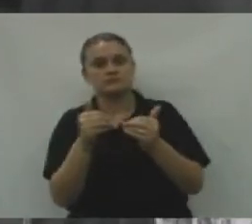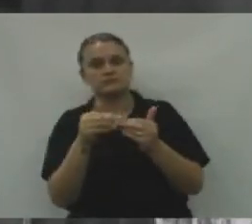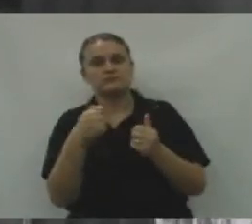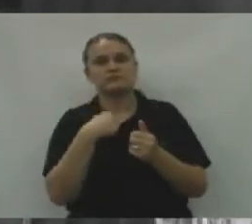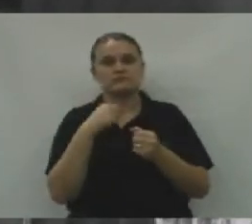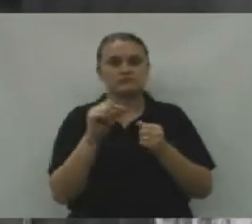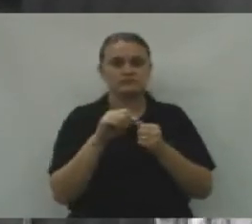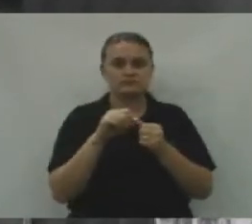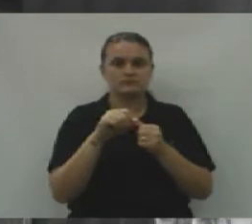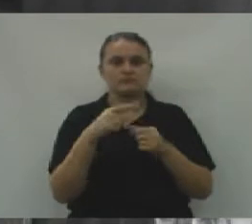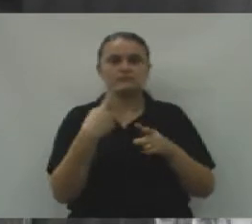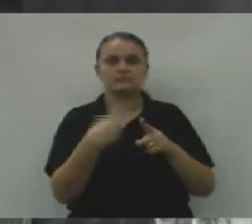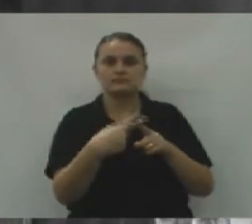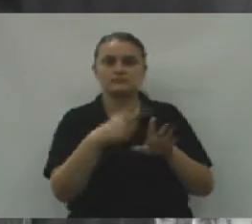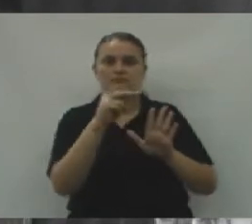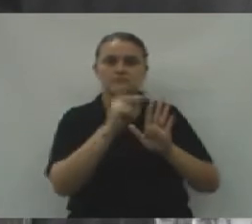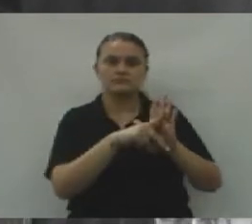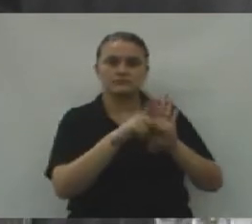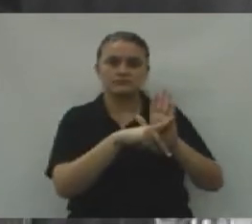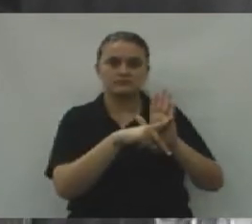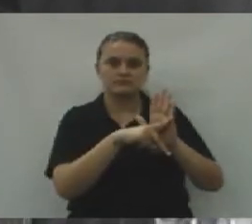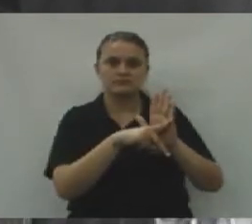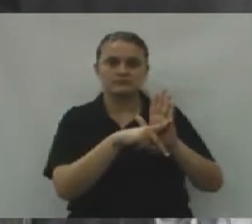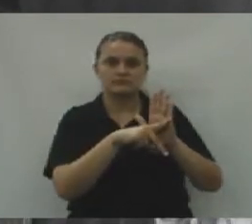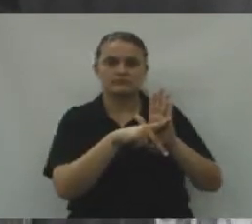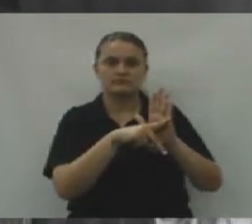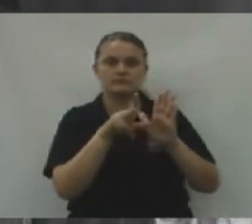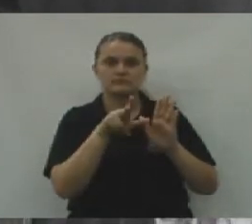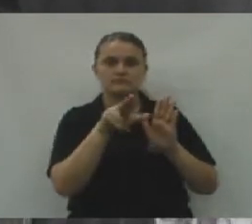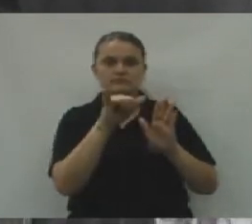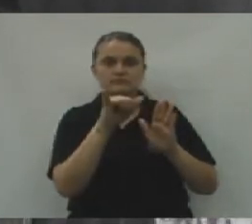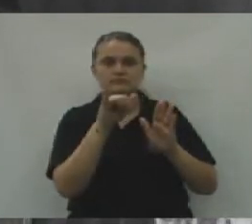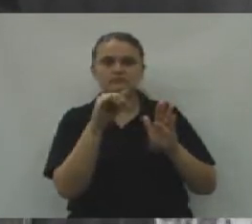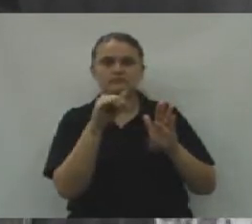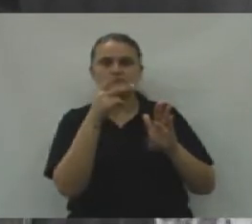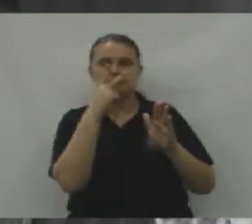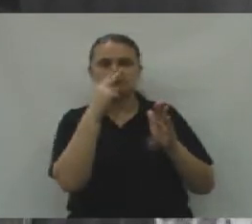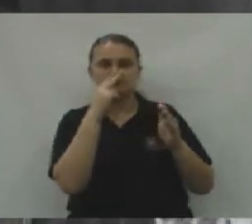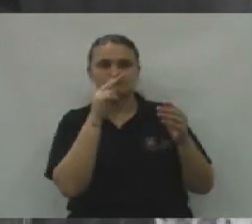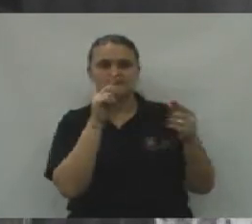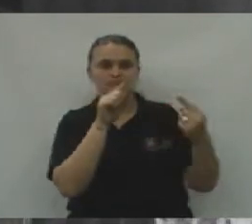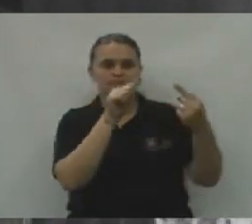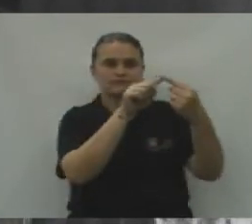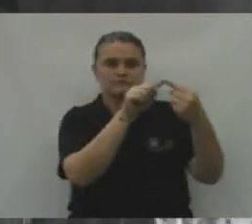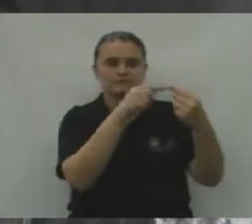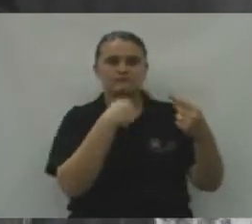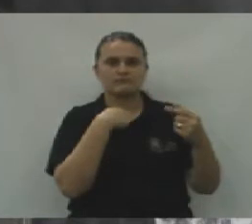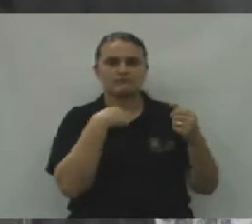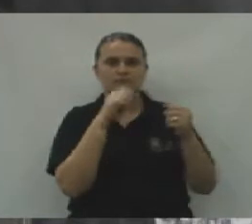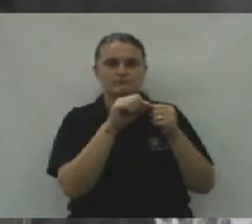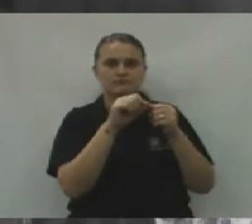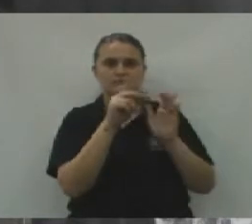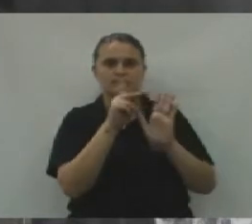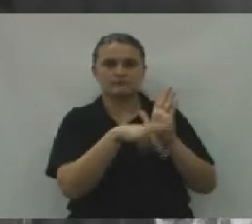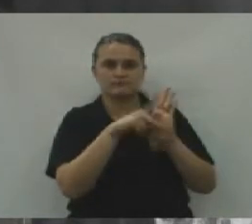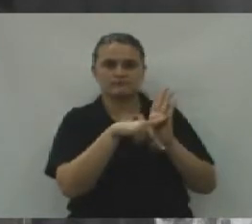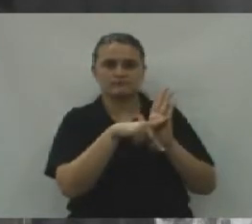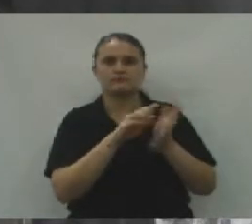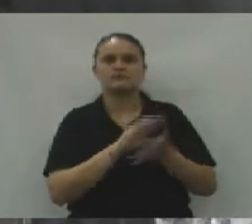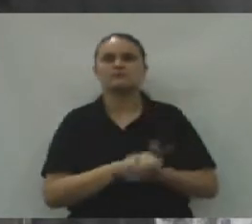nesse requerimento, porque o projeto vai nesse lugar que eu fiz o requerimento.